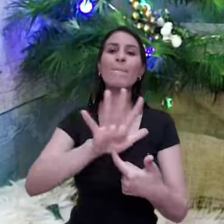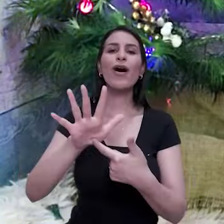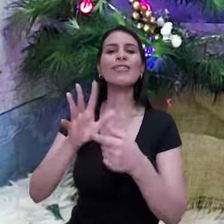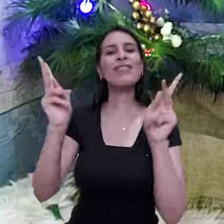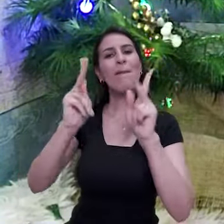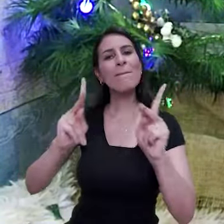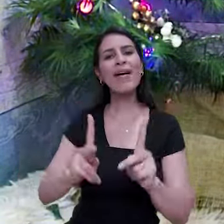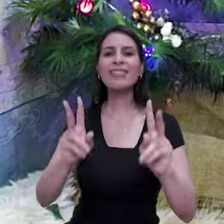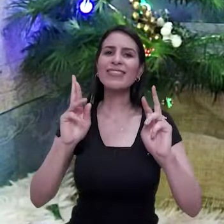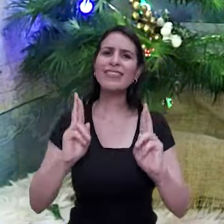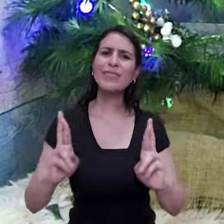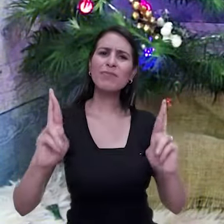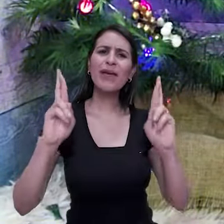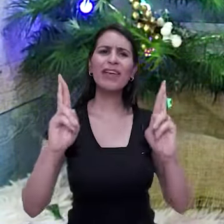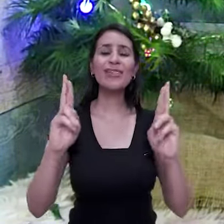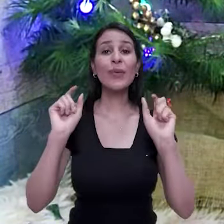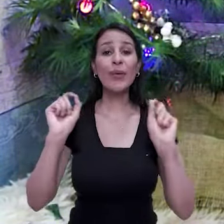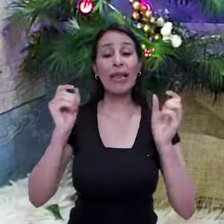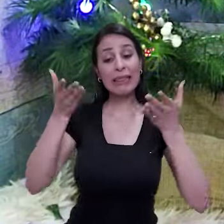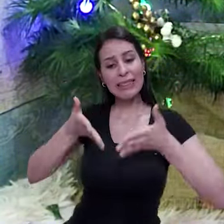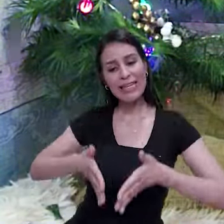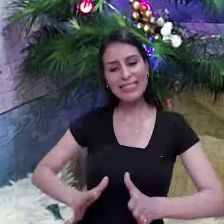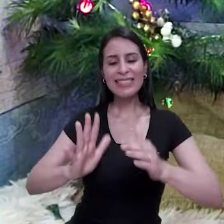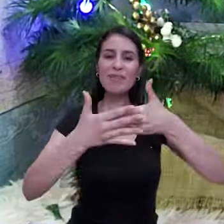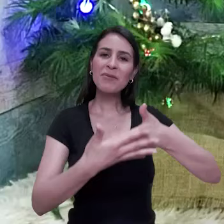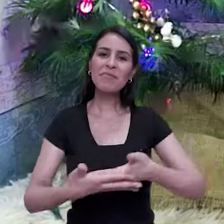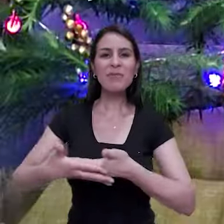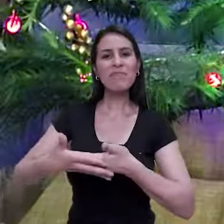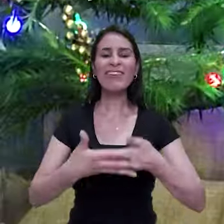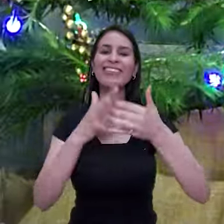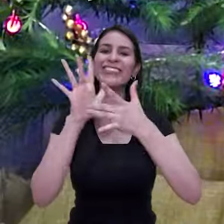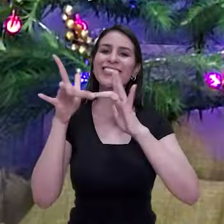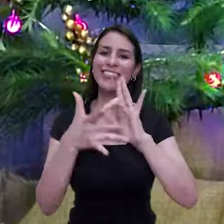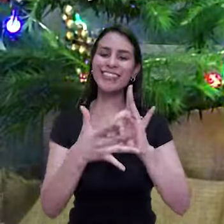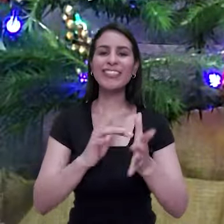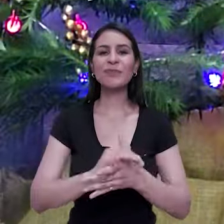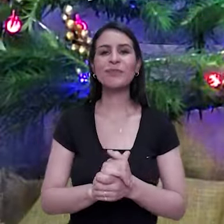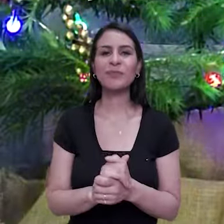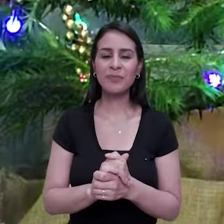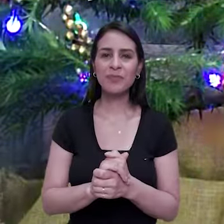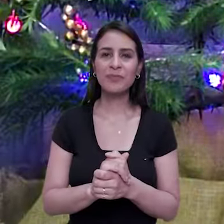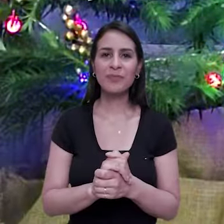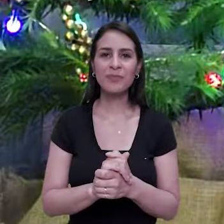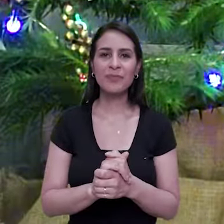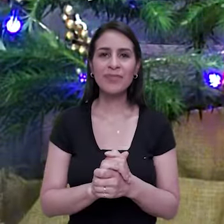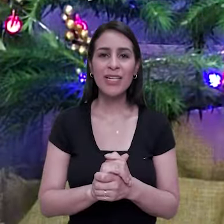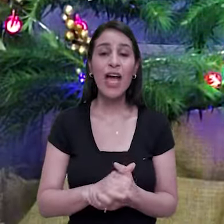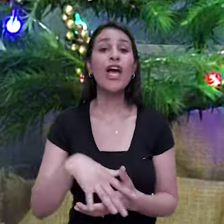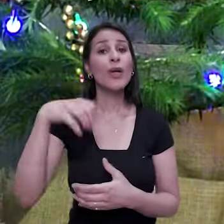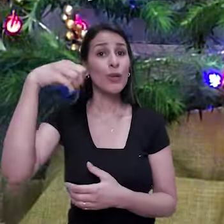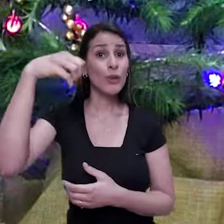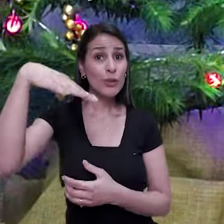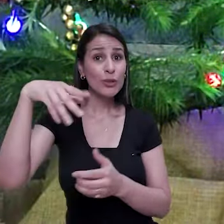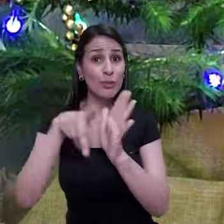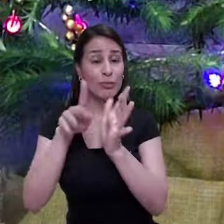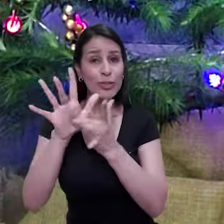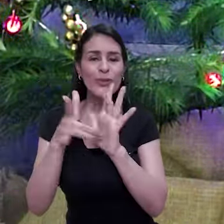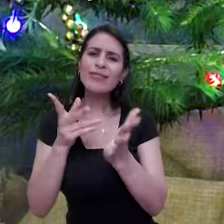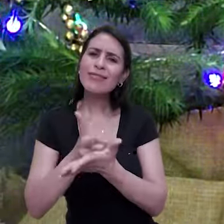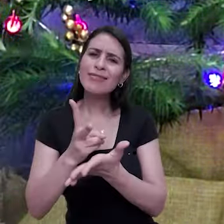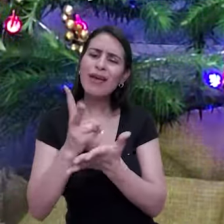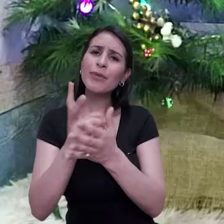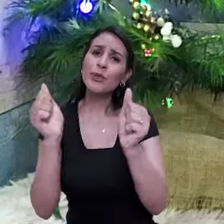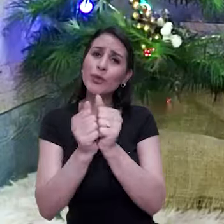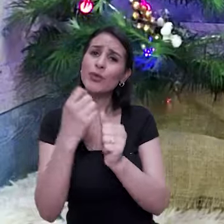esperança, o nascimento do menino Jesus. Que a luz de Cristo sempre brilhe em vocês e na família